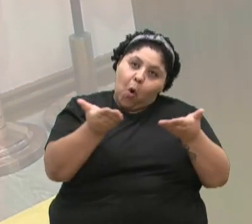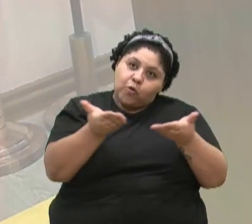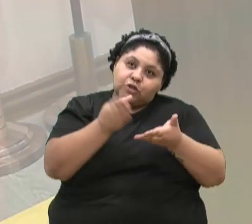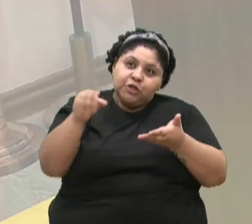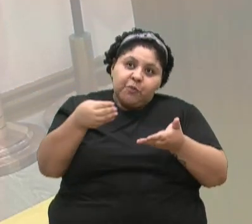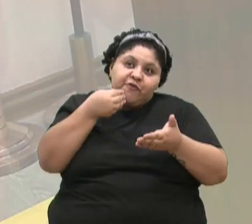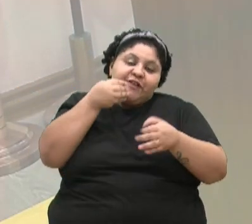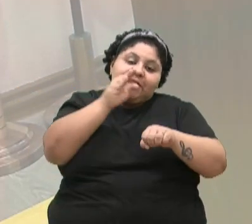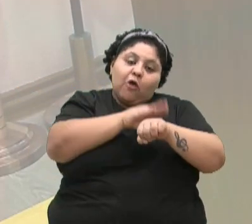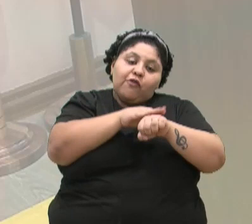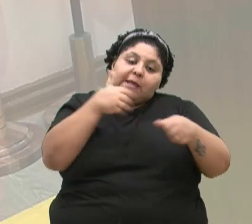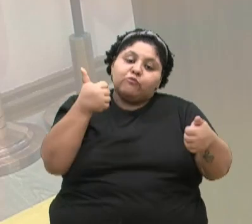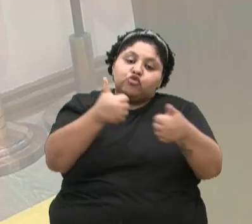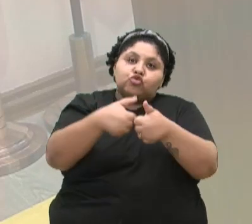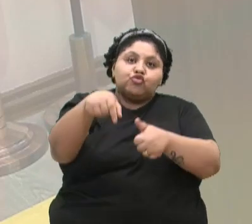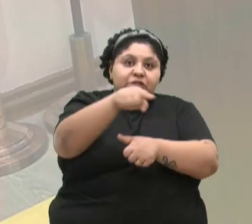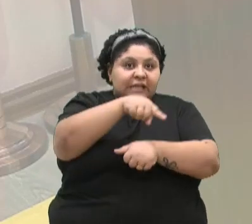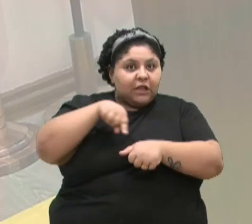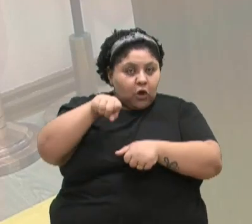conosco,